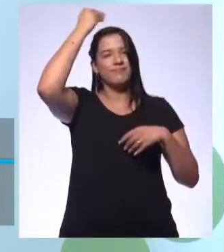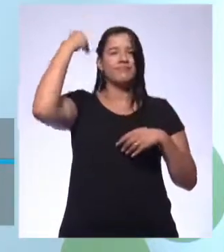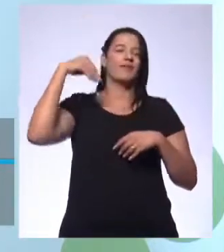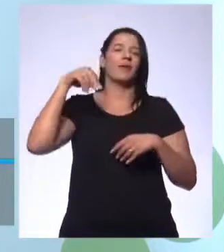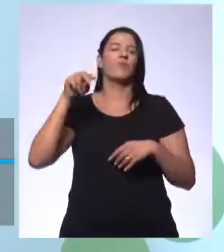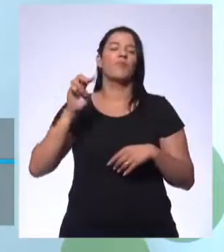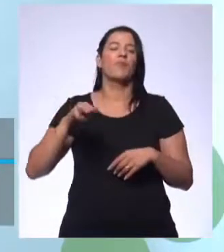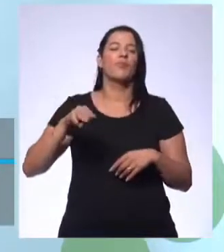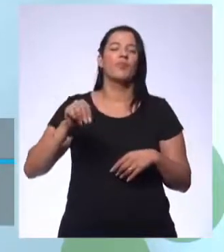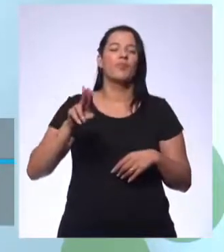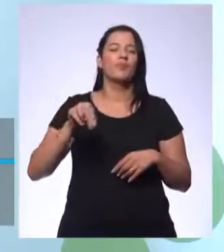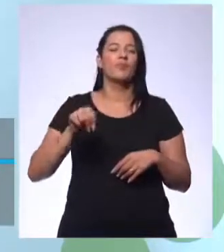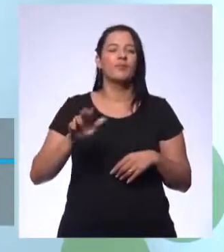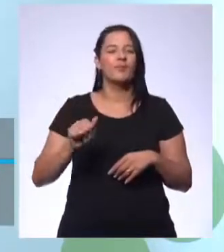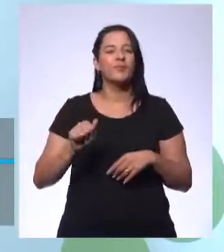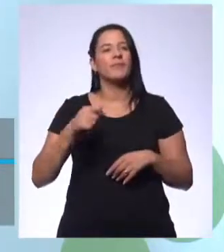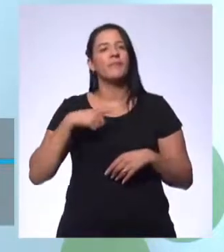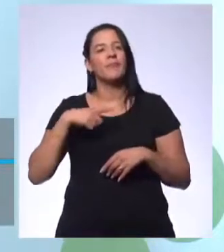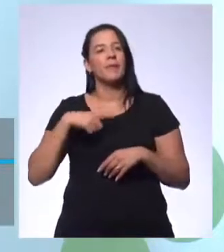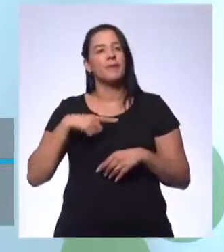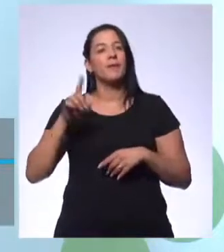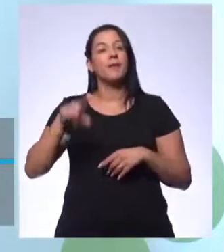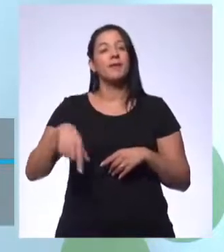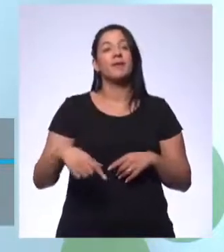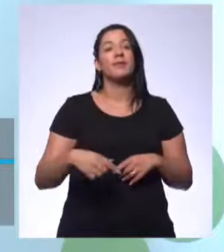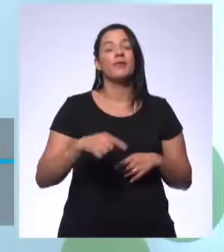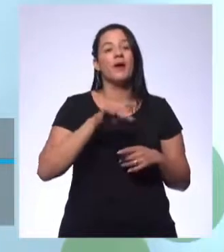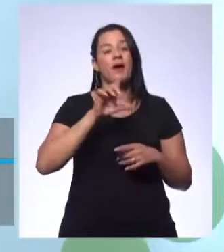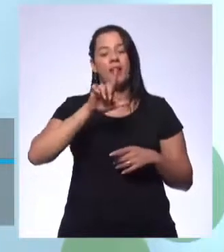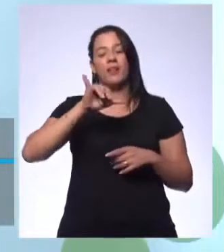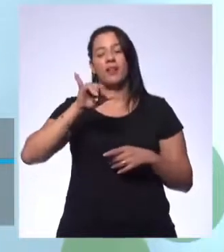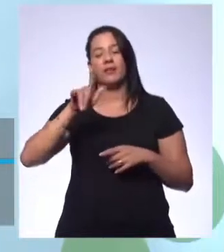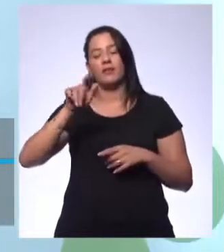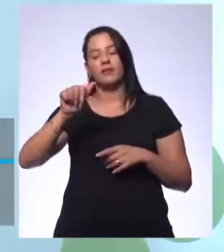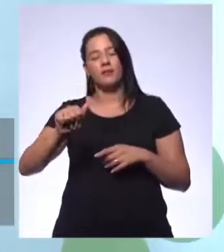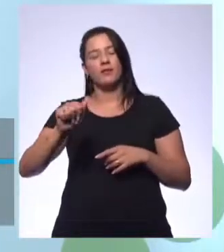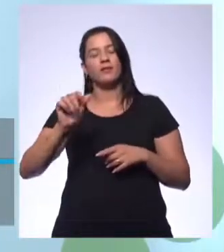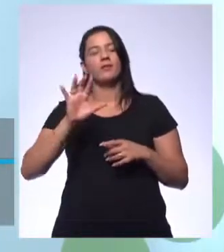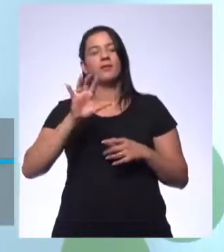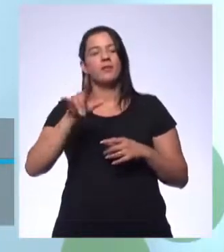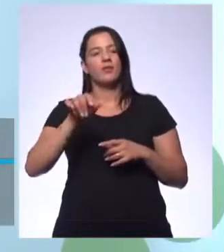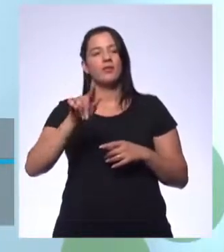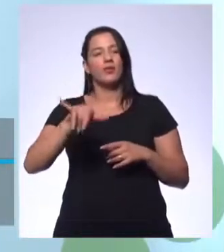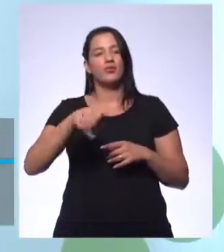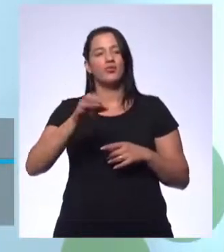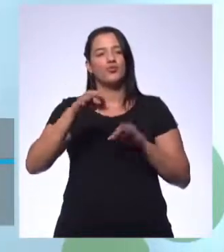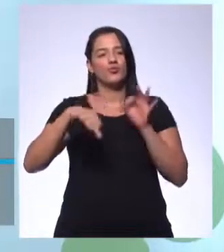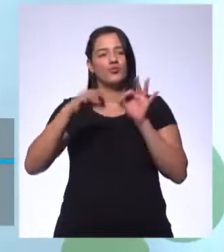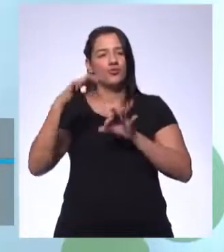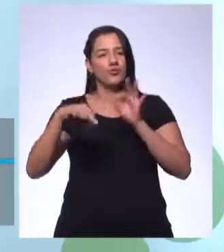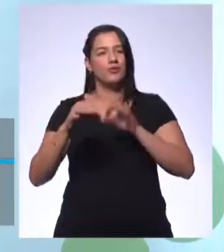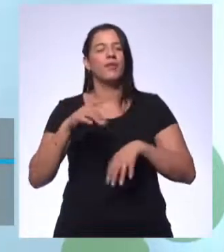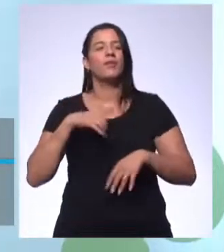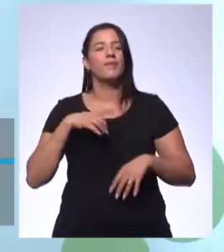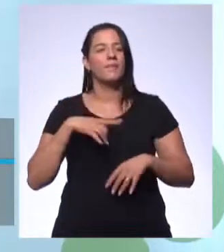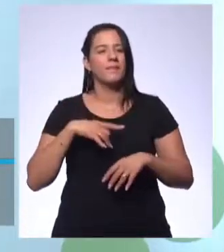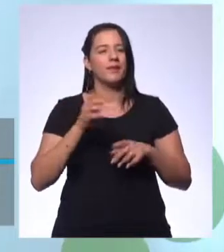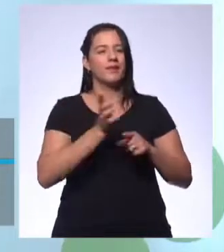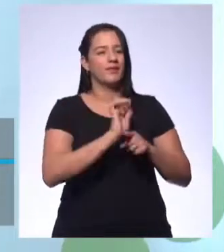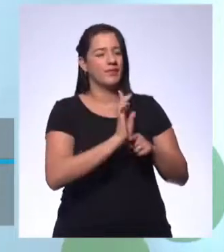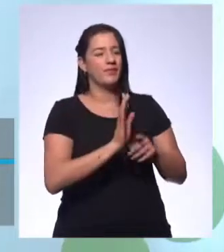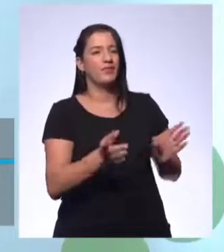né? O nosso trailer bem melhor, né? Um outro que eu acho legal, que é do Universo DC, que o trailer é sensacional, e o